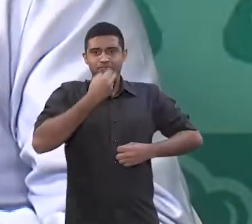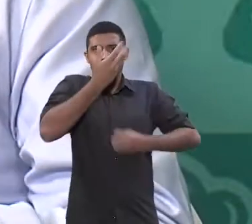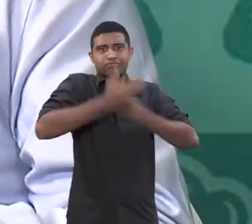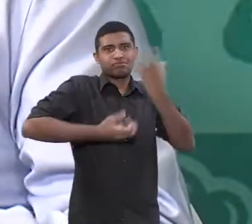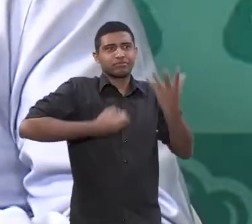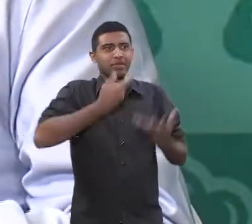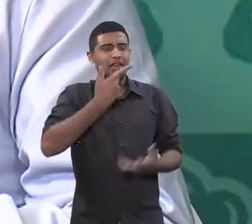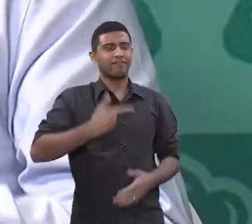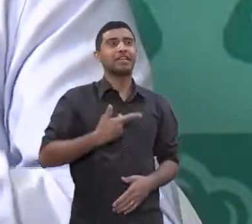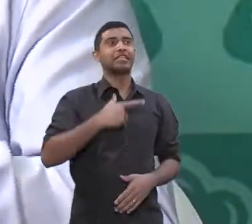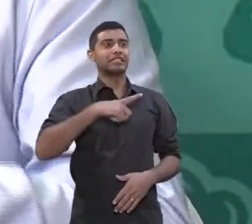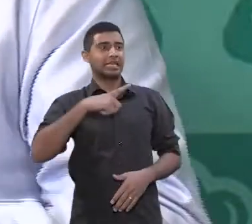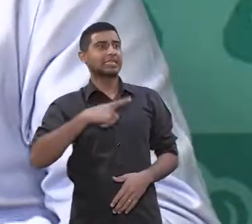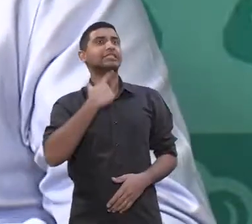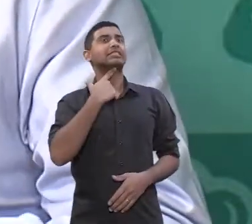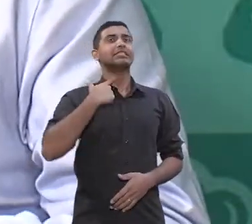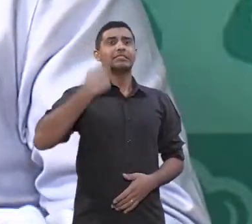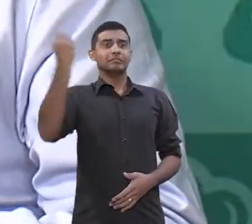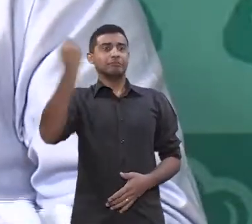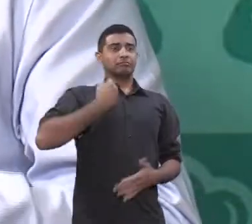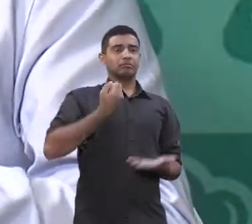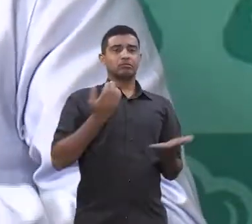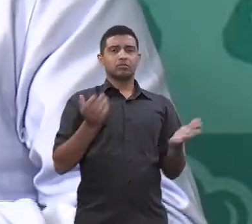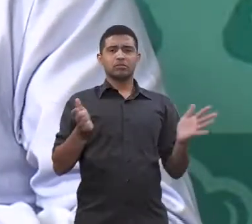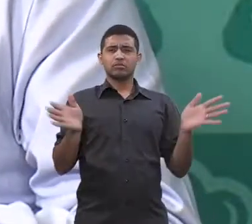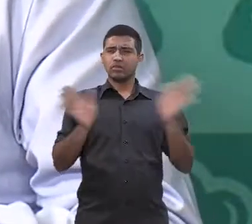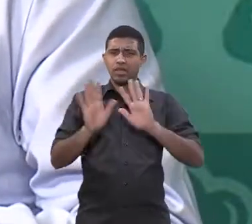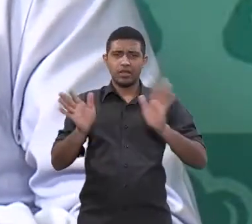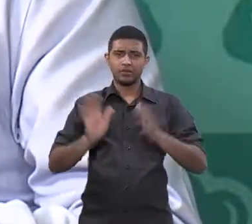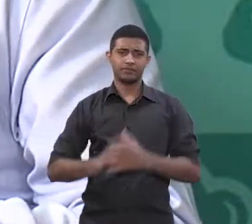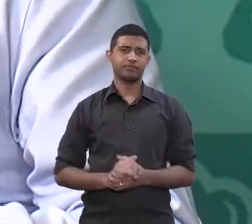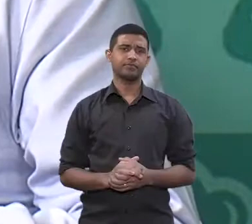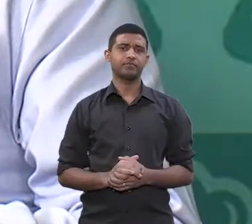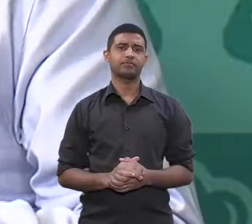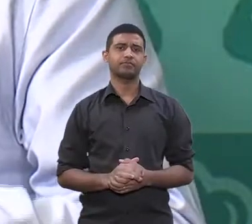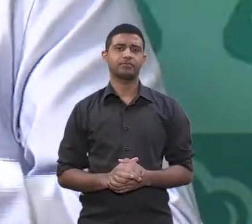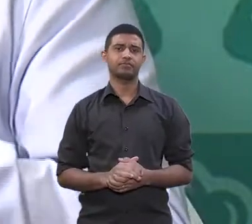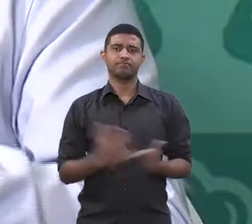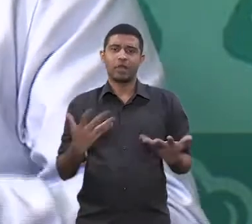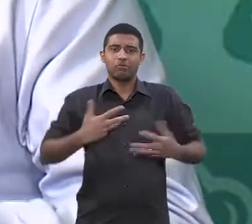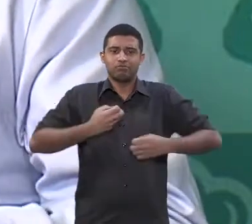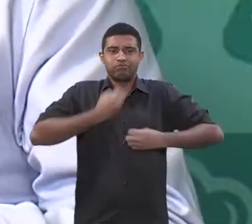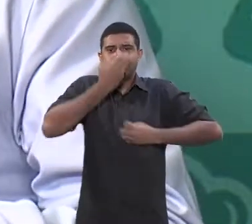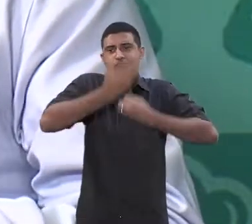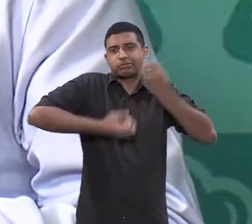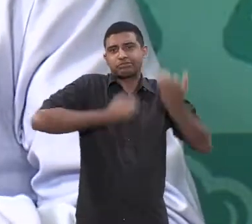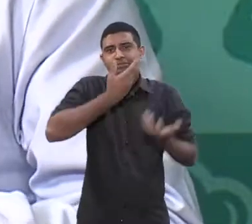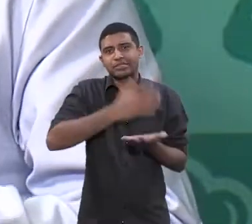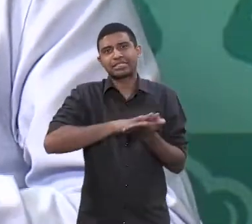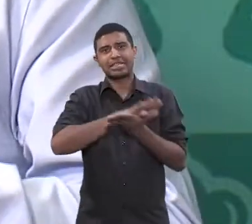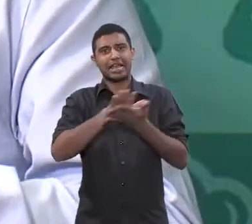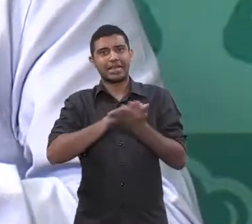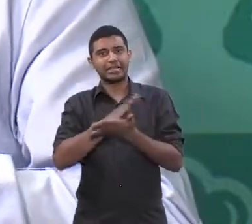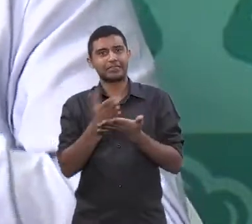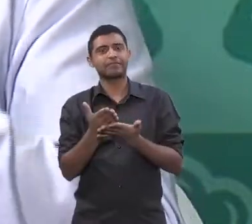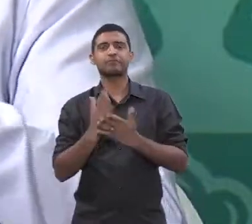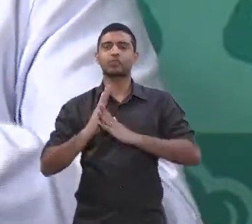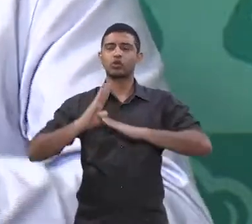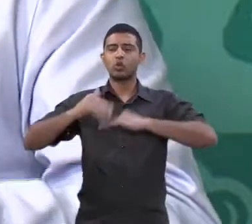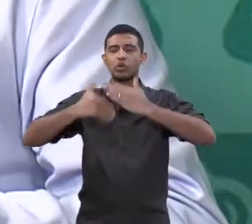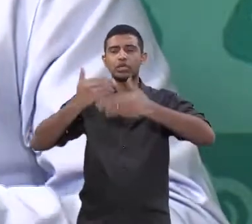para fora de que ele está querendo se matar em muitos momentos, né? Não coloca para fora. Então vai